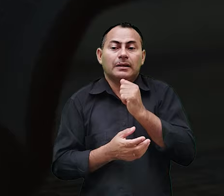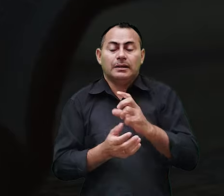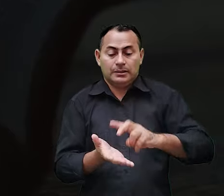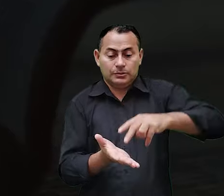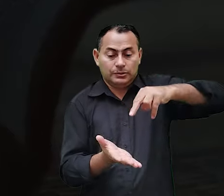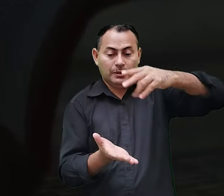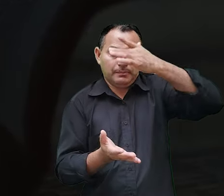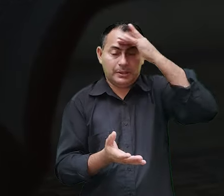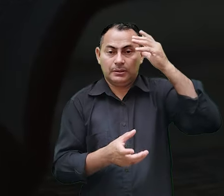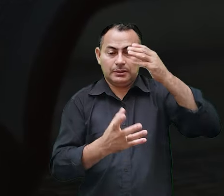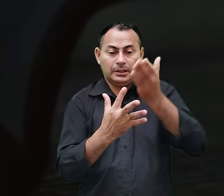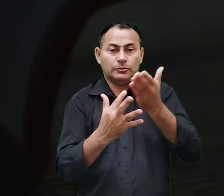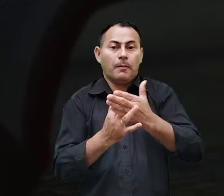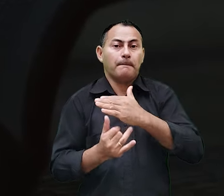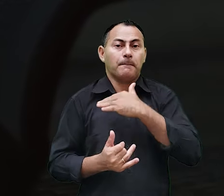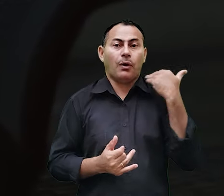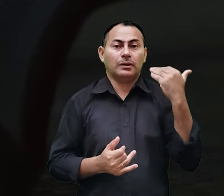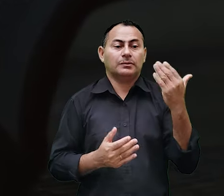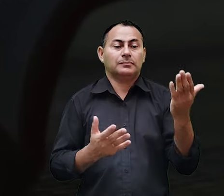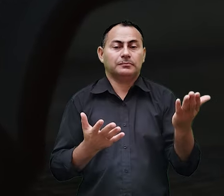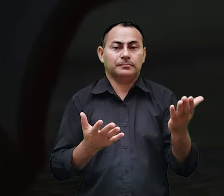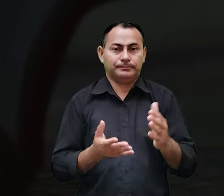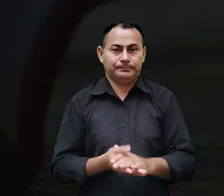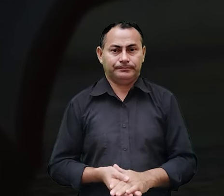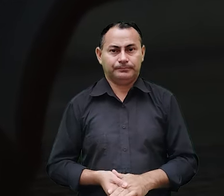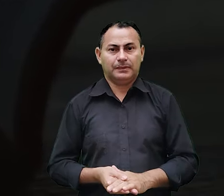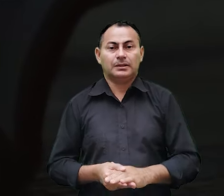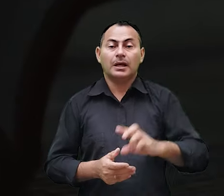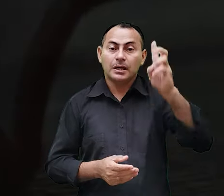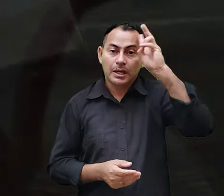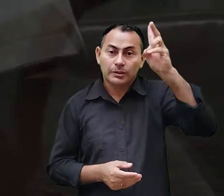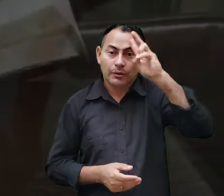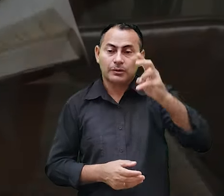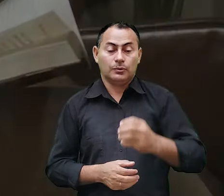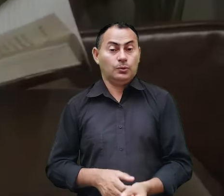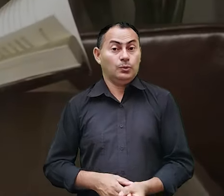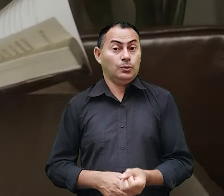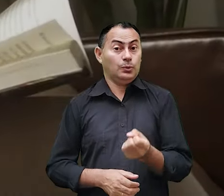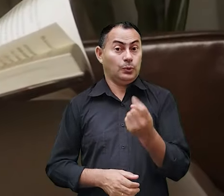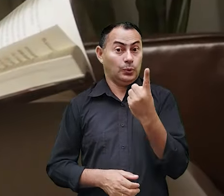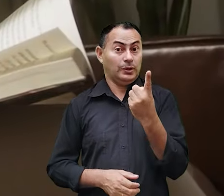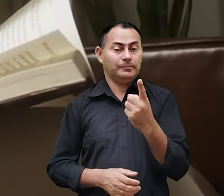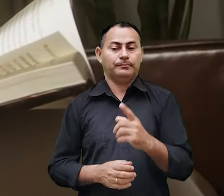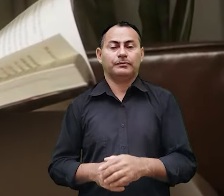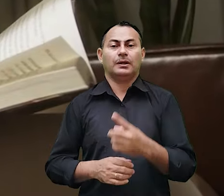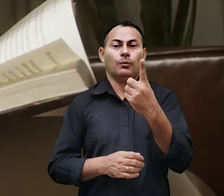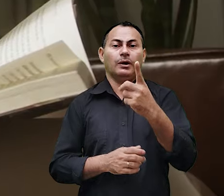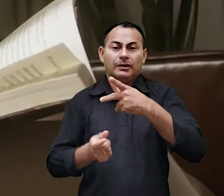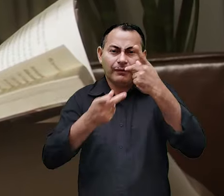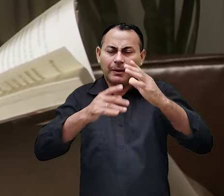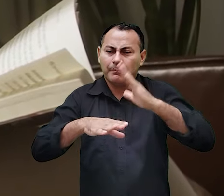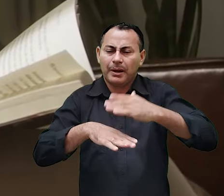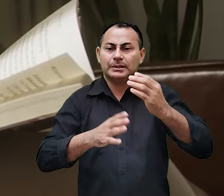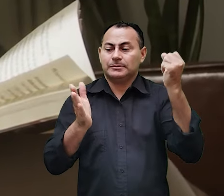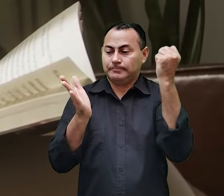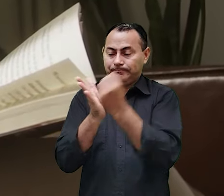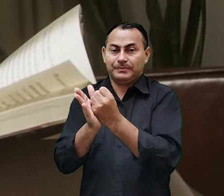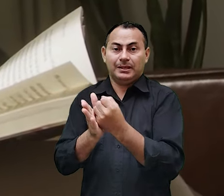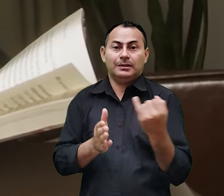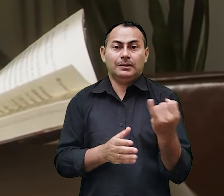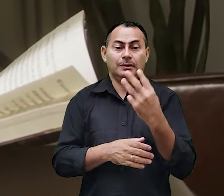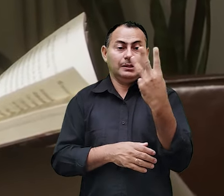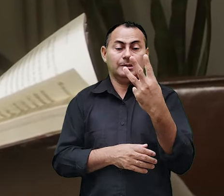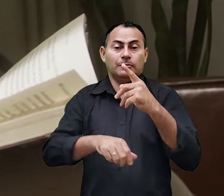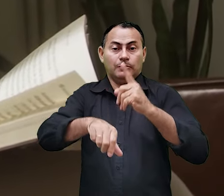convencer, ainda que ressuscite alguém dentre os mortos. Essa parábola é impressionante, e uma das falas